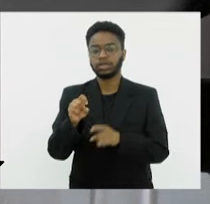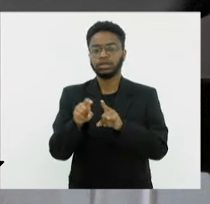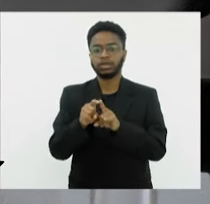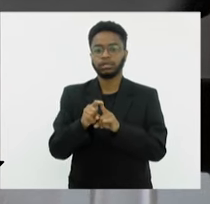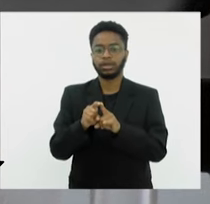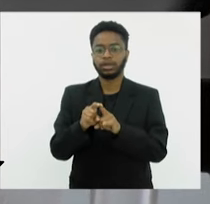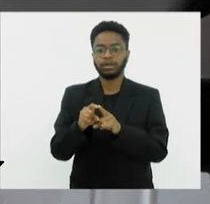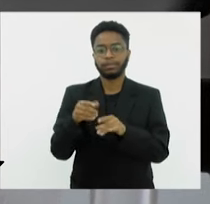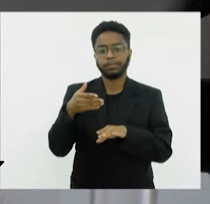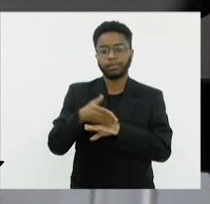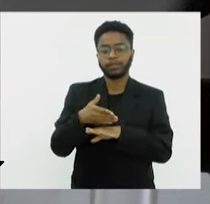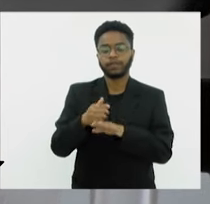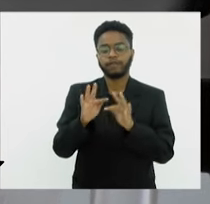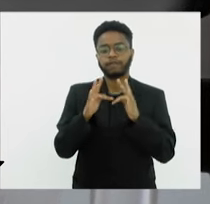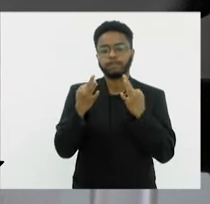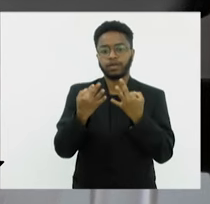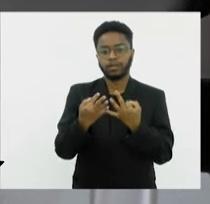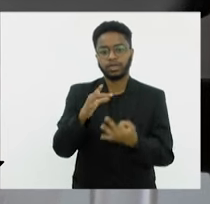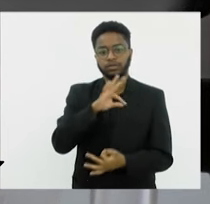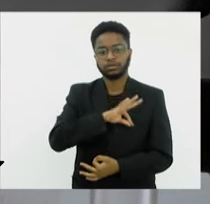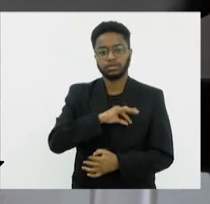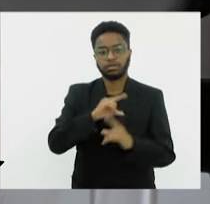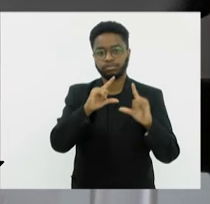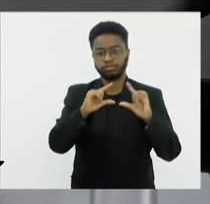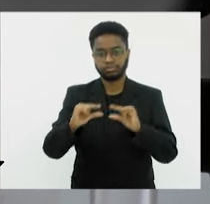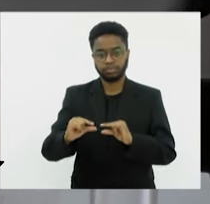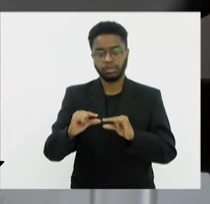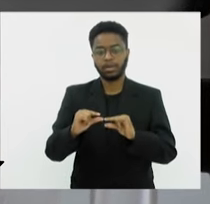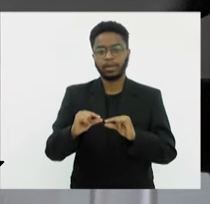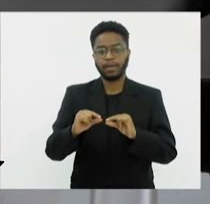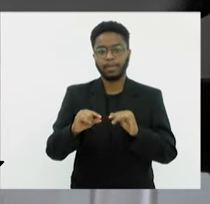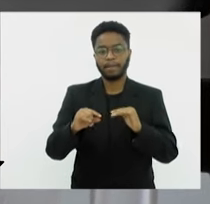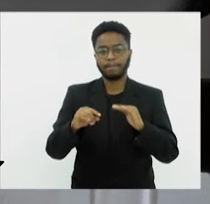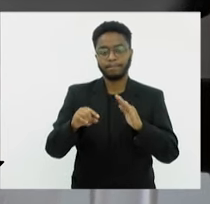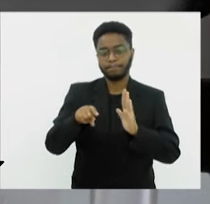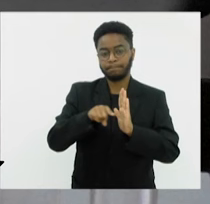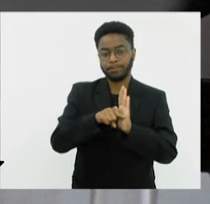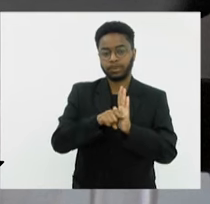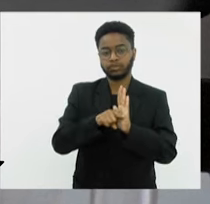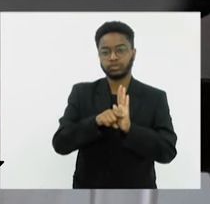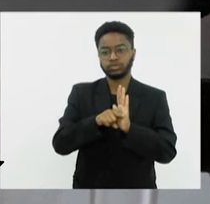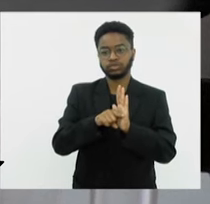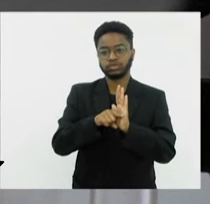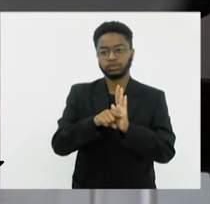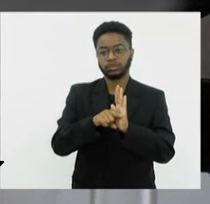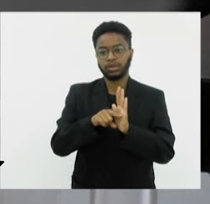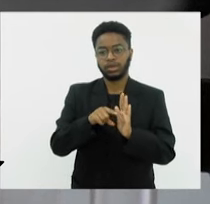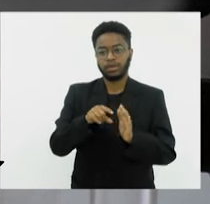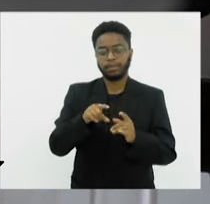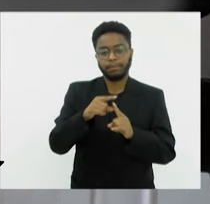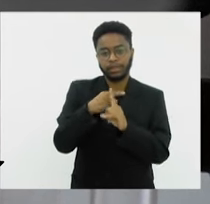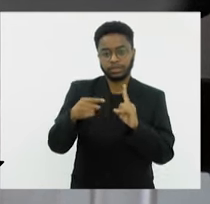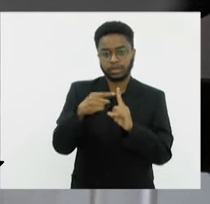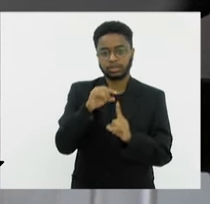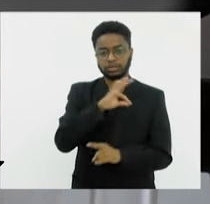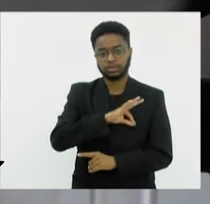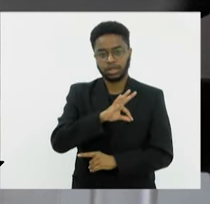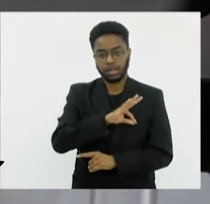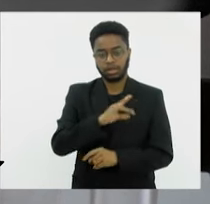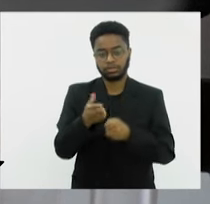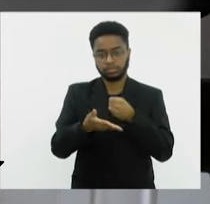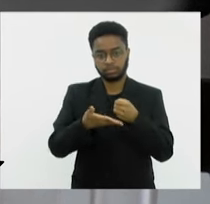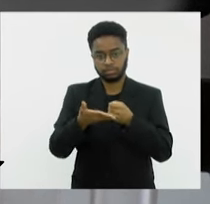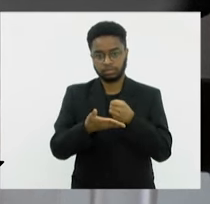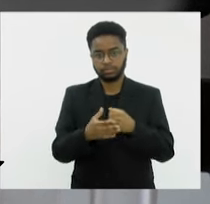renda, com renda per capita inferior a meio salário mínimo ou renda familiar mensal até